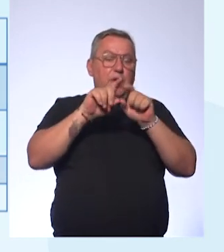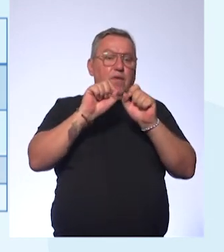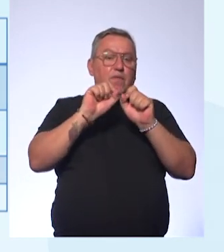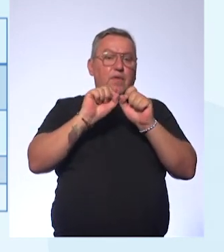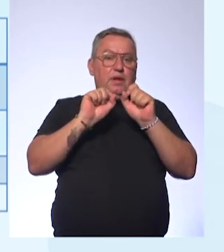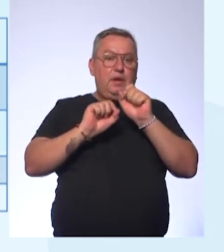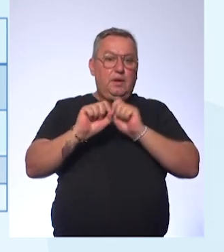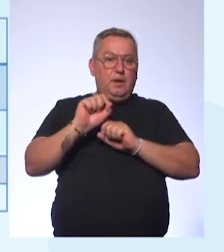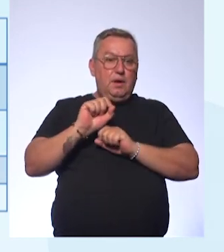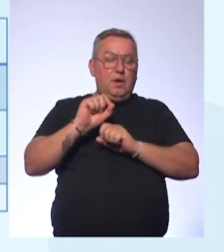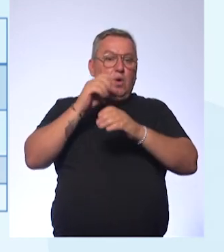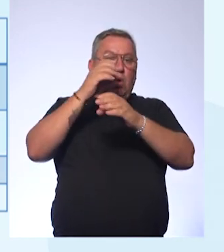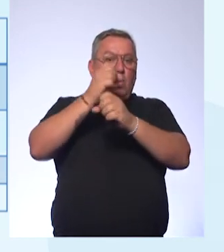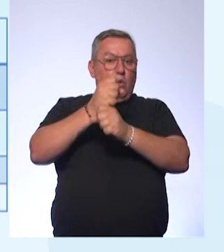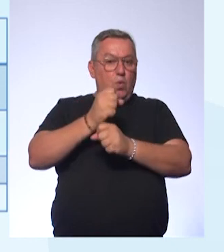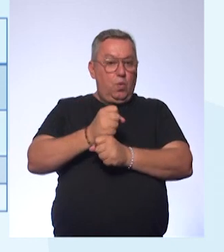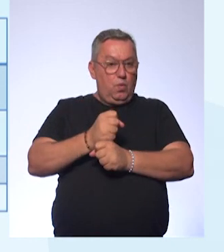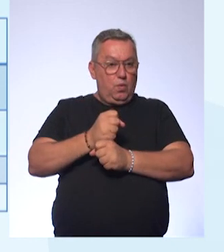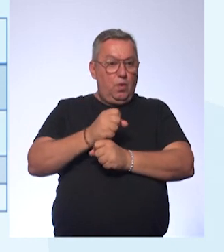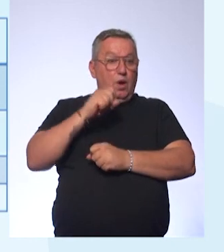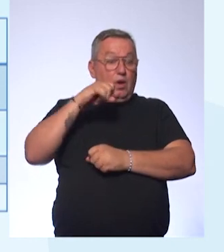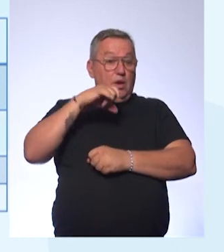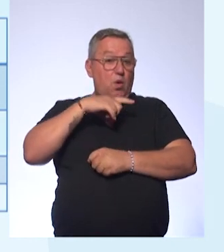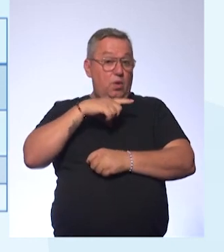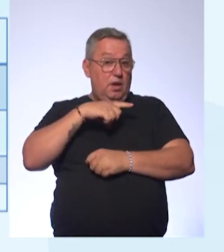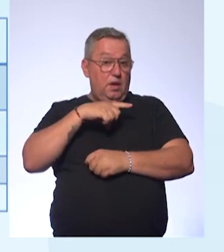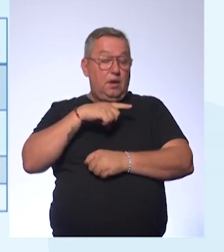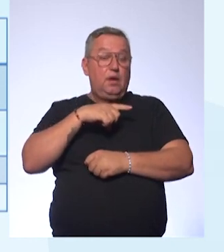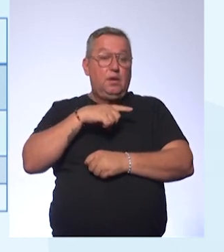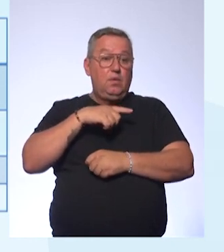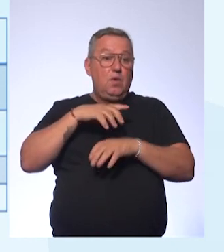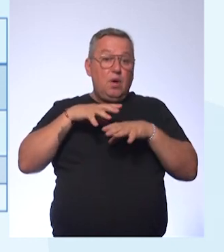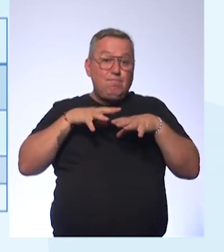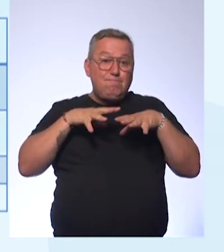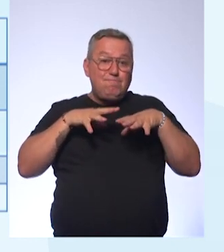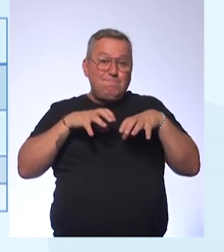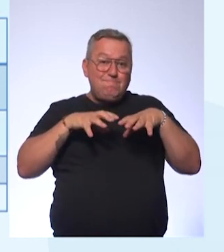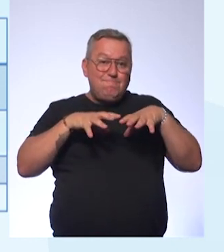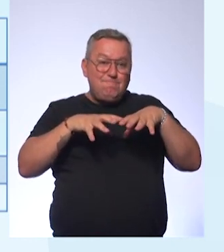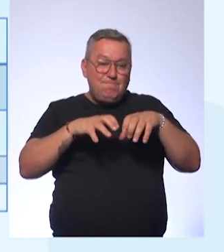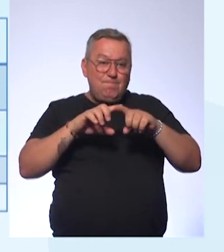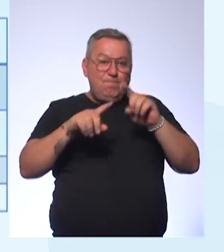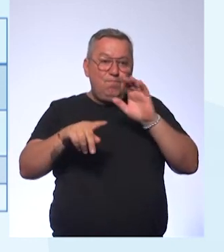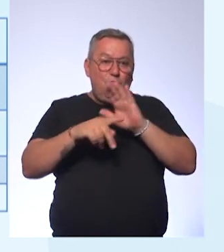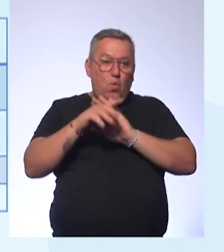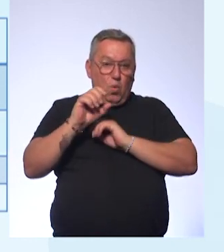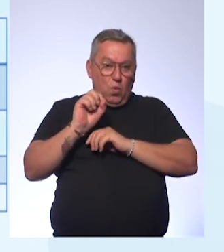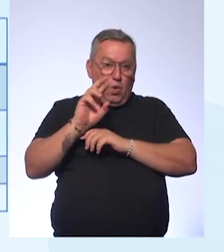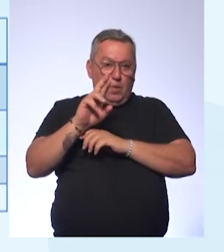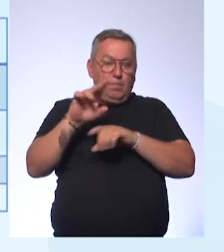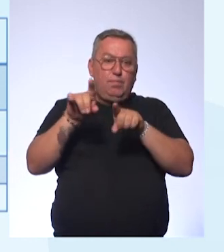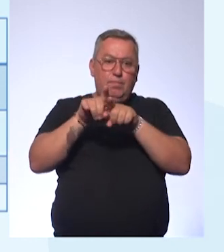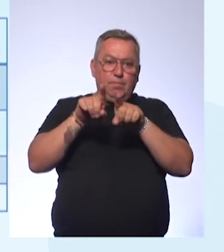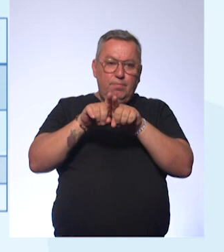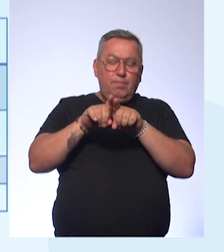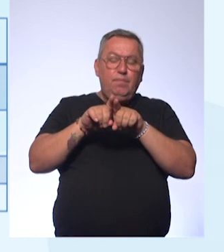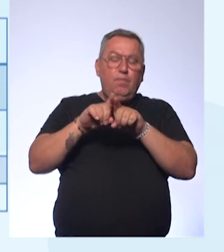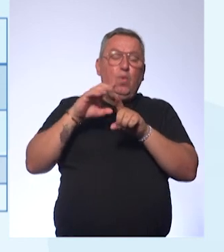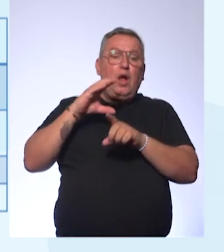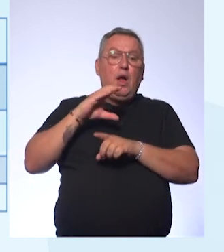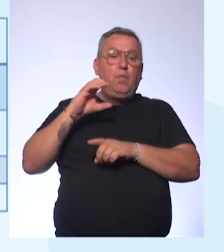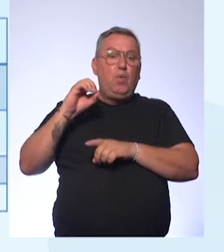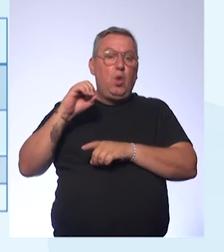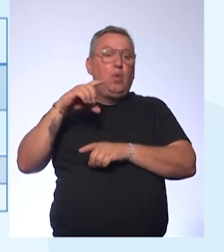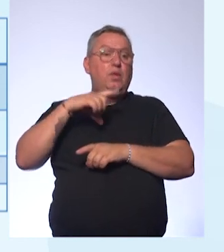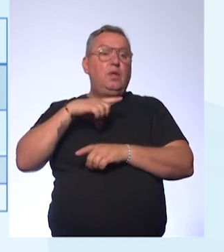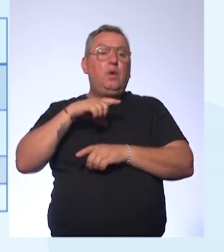fazer os cálculos. Se eu tenho aqui a massa do oxigênio e a massa do carbono, aqui